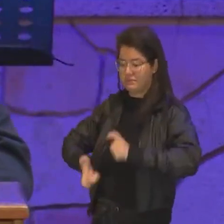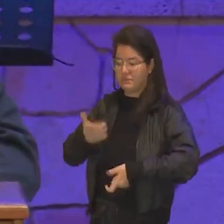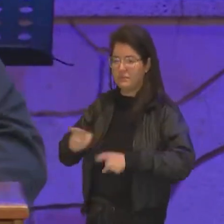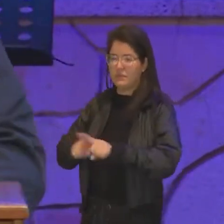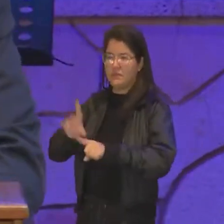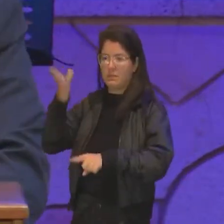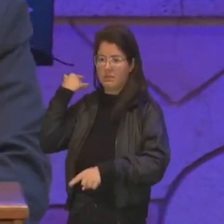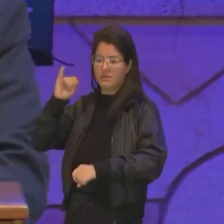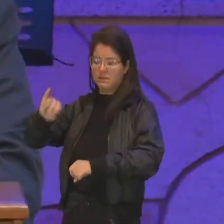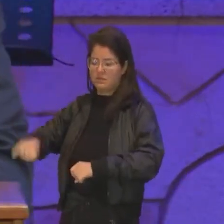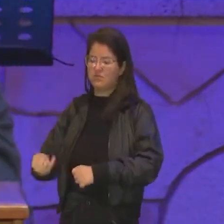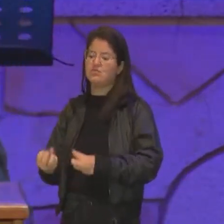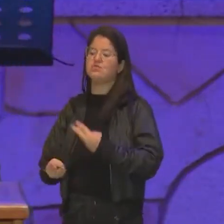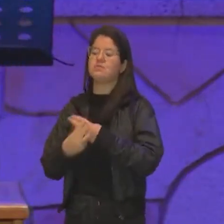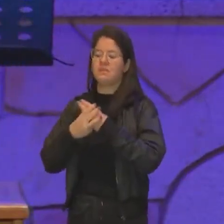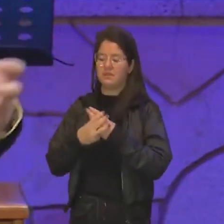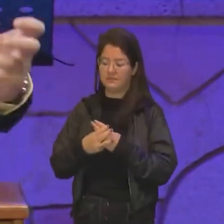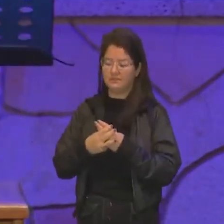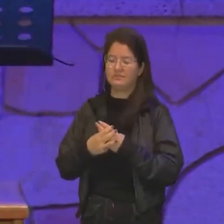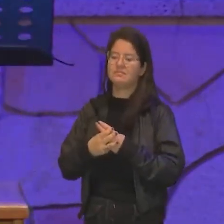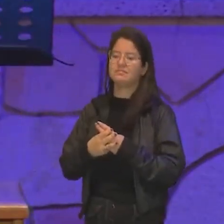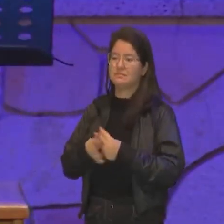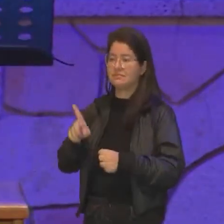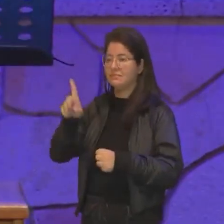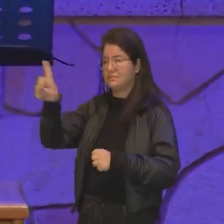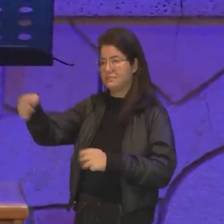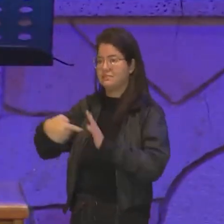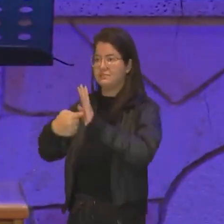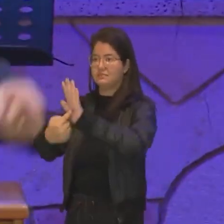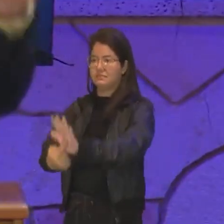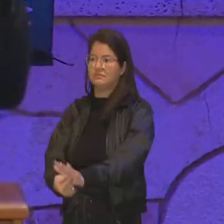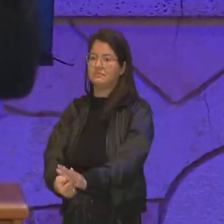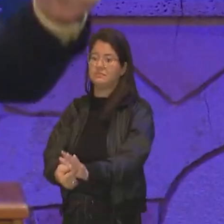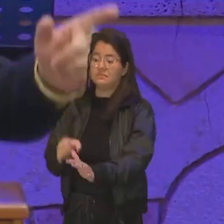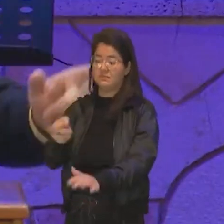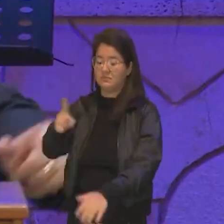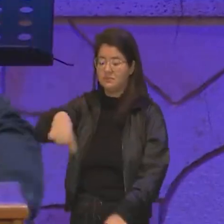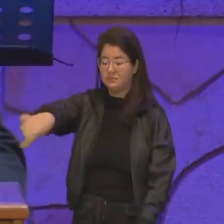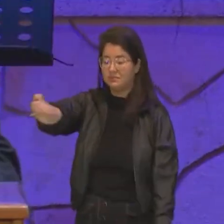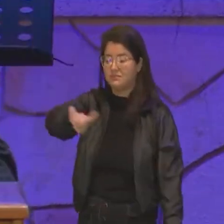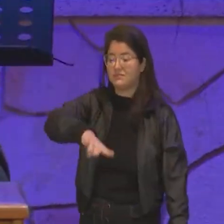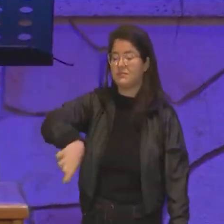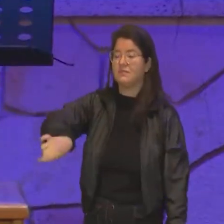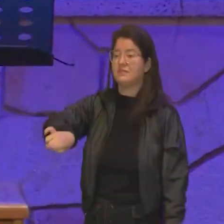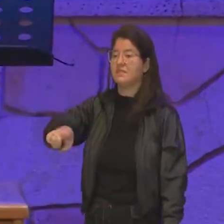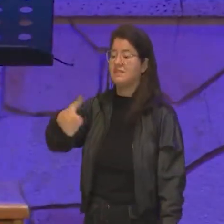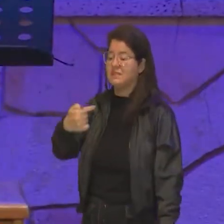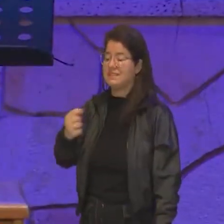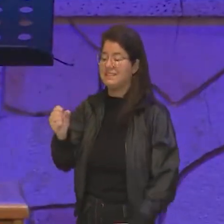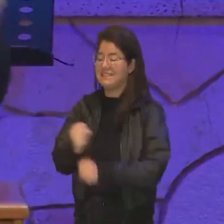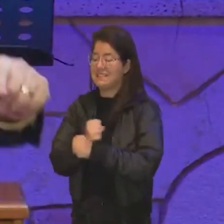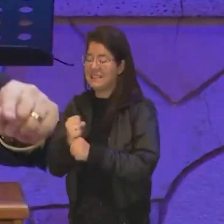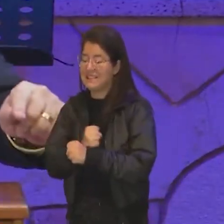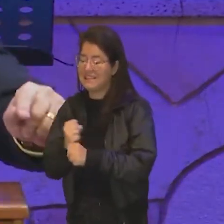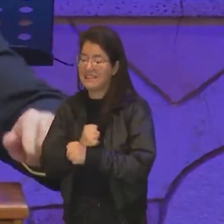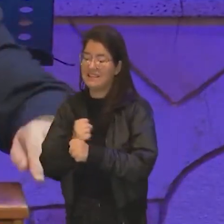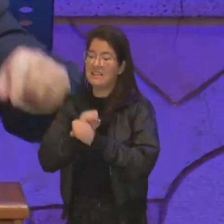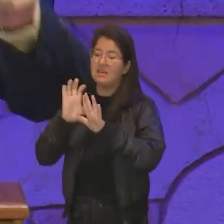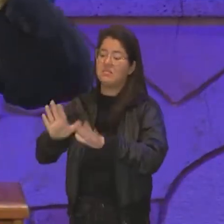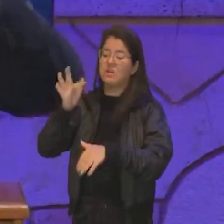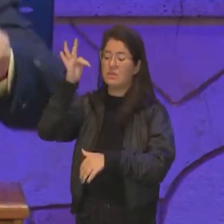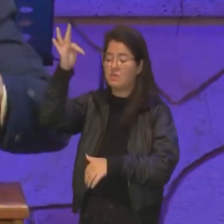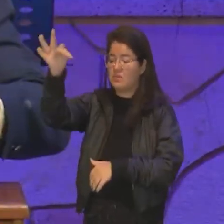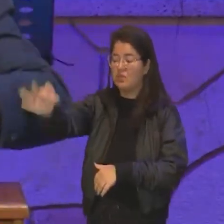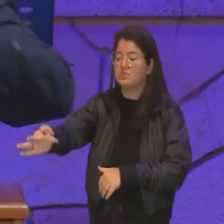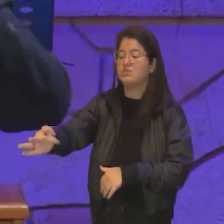Judá, Ele refresca a memória dizendo assim, vocês ficarão 70 anos, mas daqui para frente